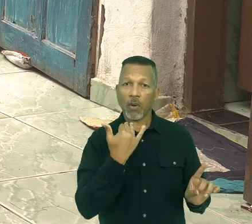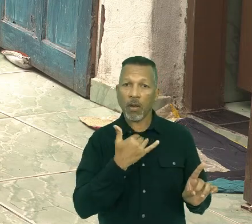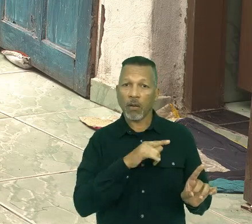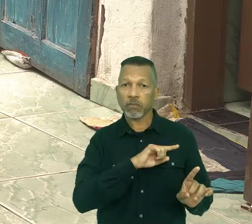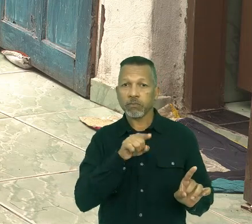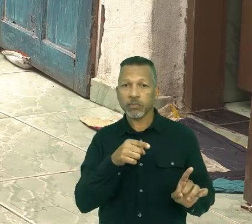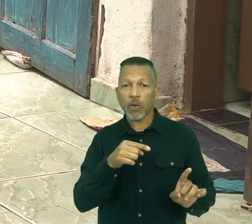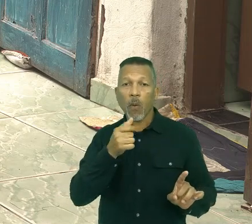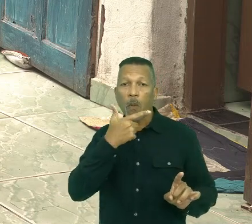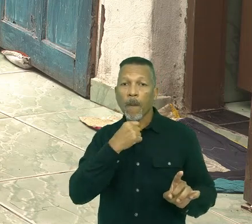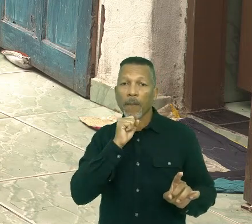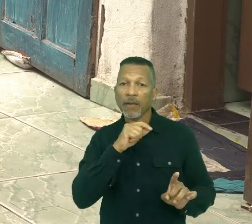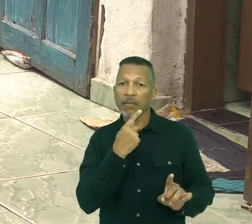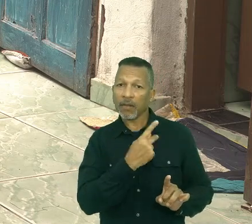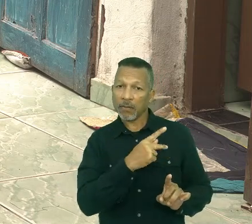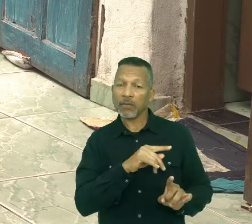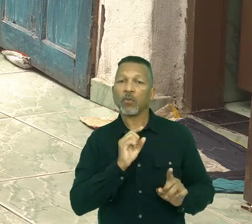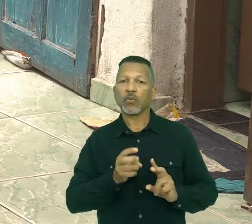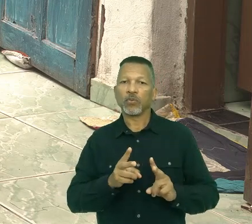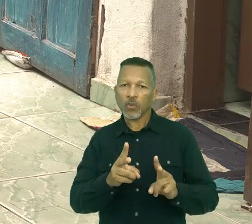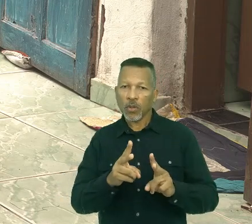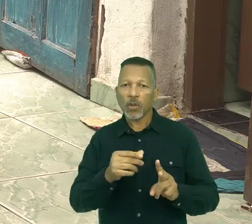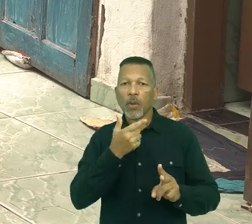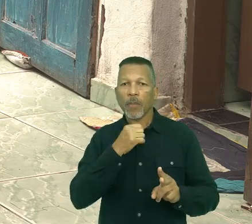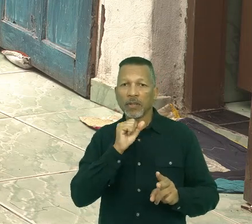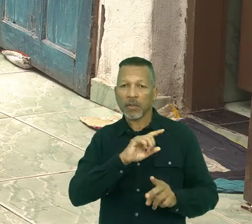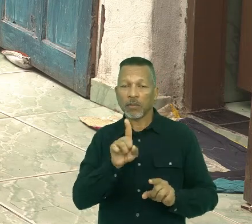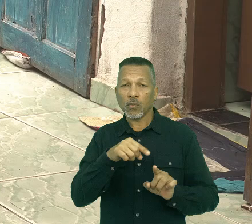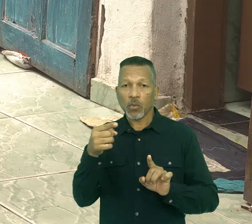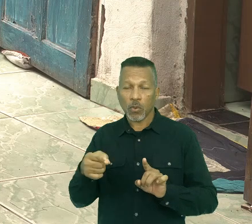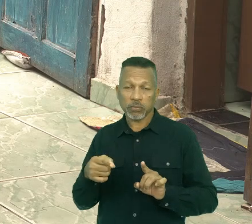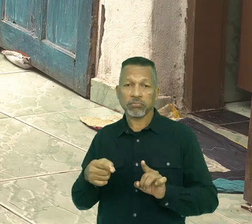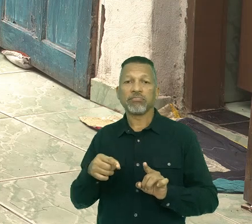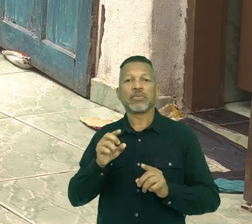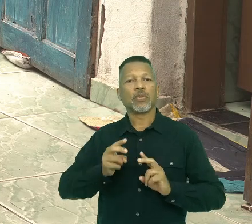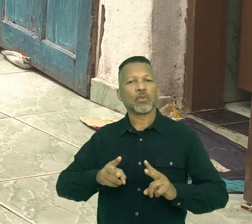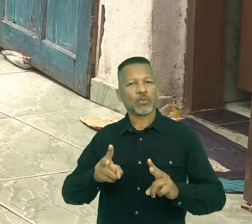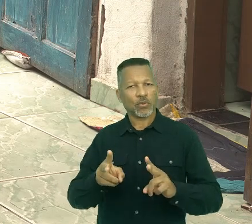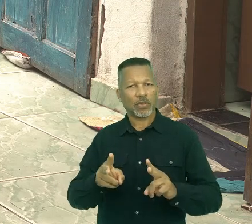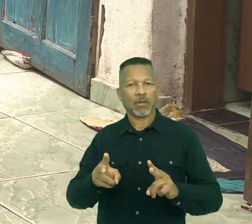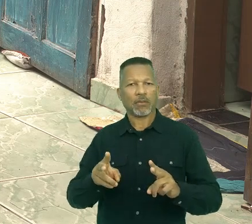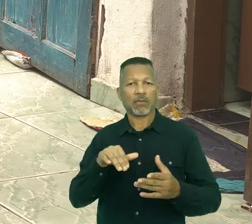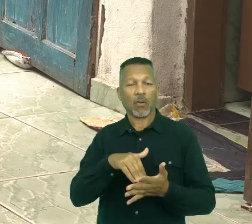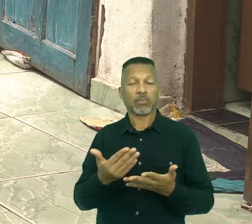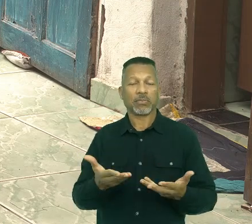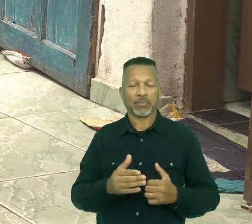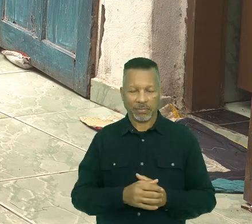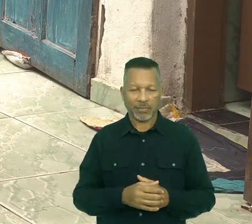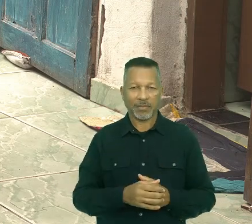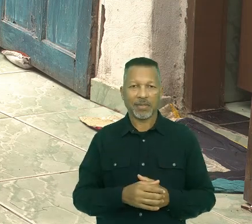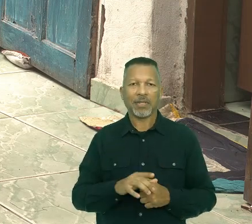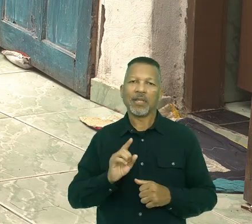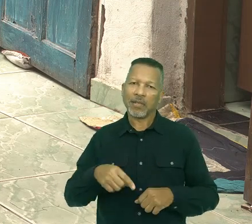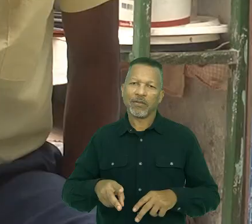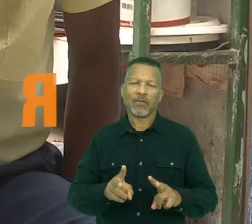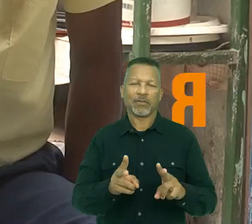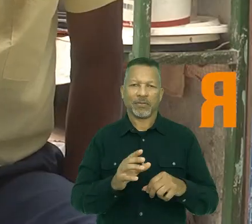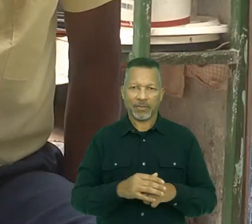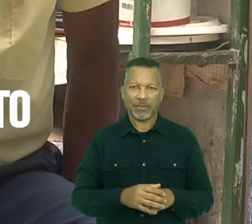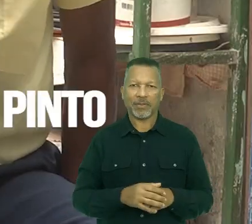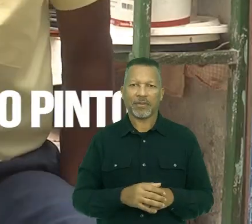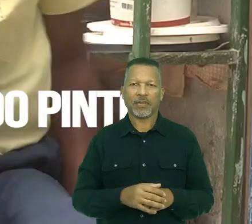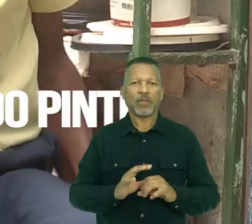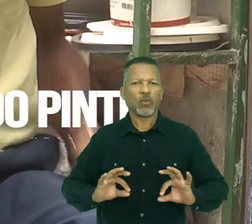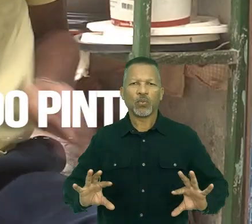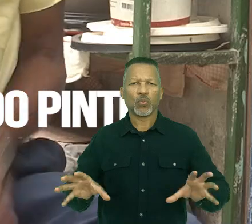para o pai dela, e aí eu continuei com o pai dela. E o pai dela mudou para aqui, eu continuei com o pai Coristeu. E assim eu vou tocando.